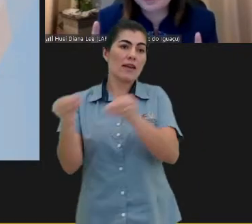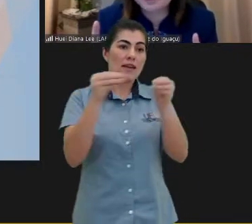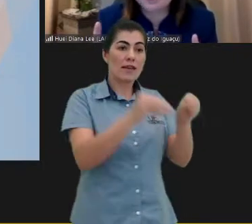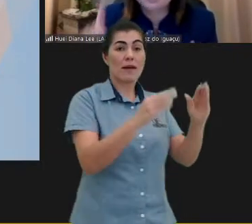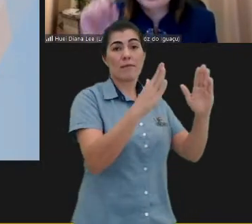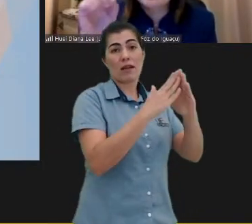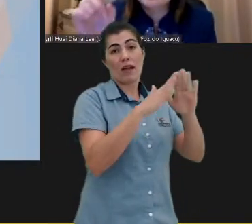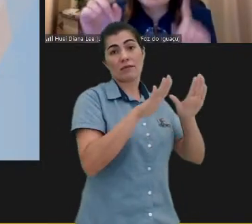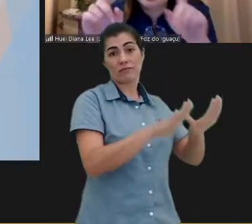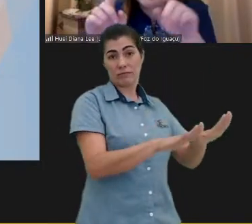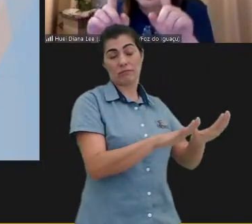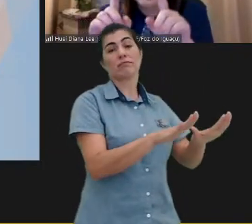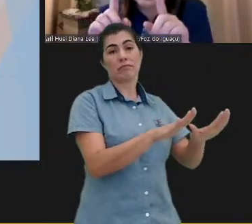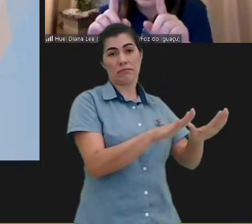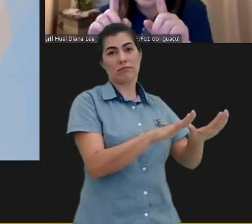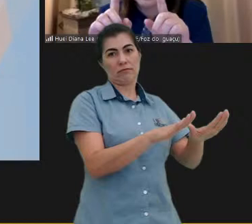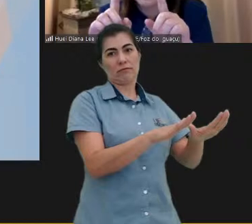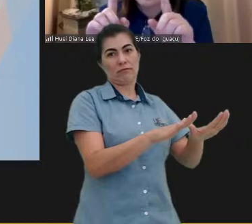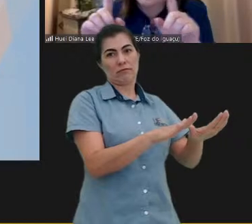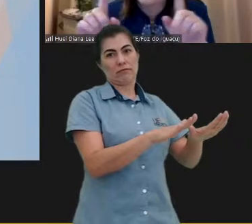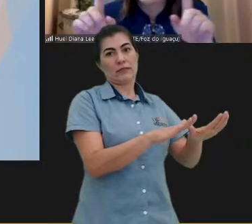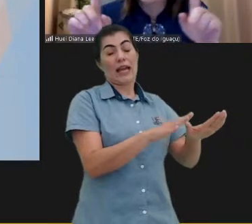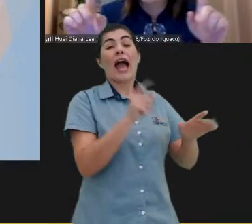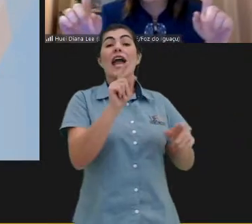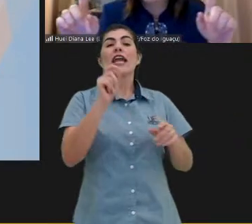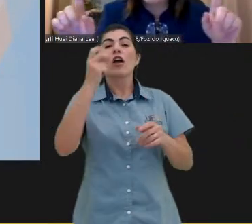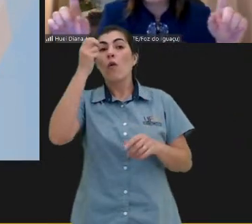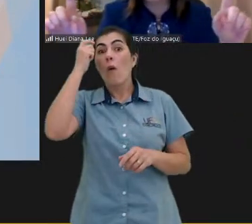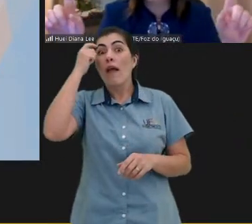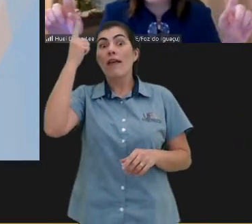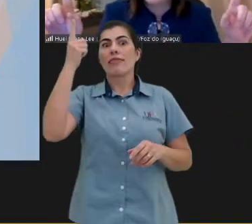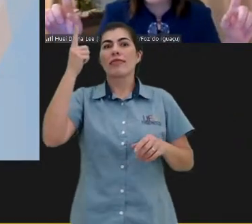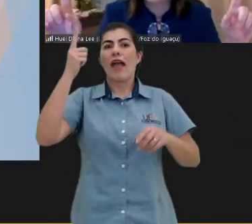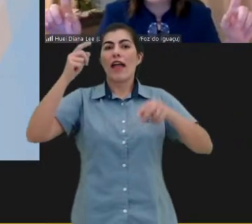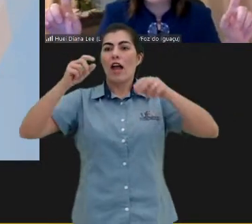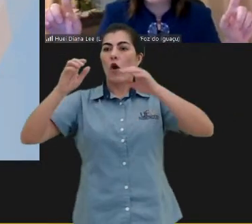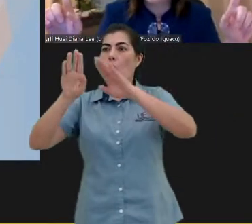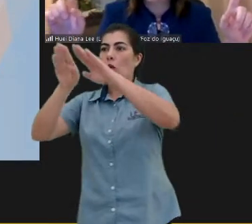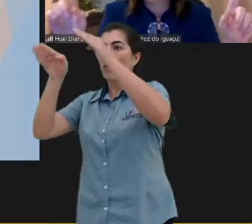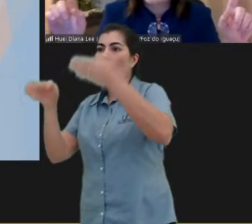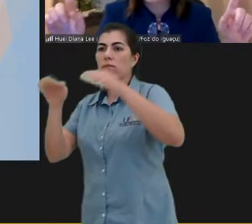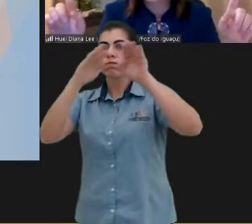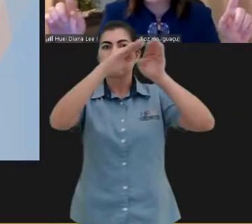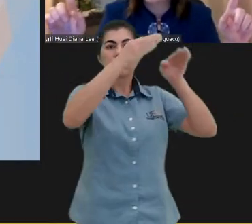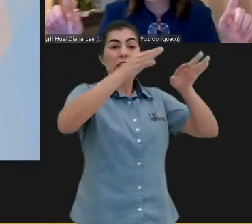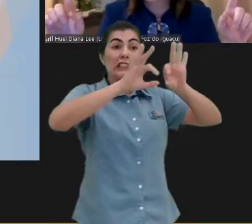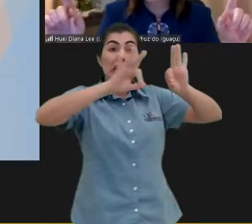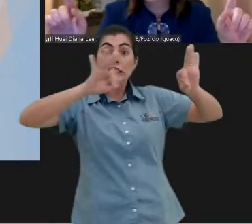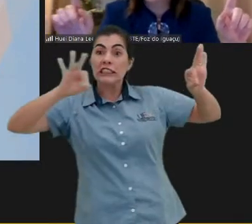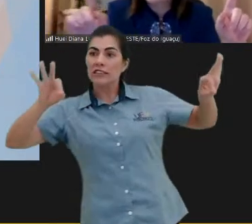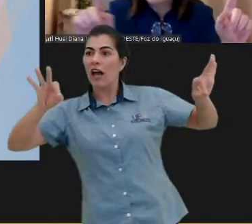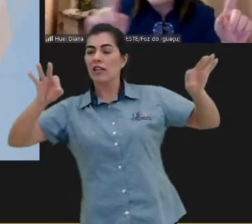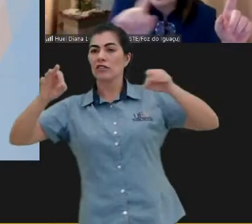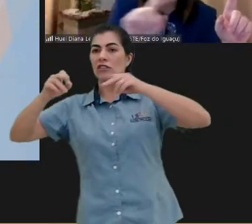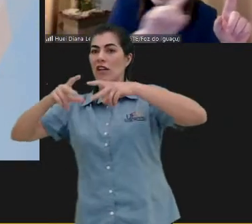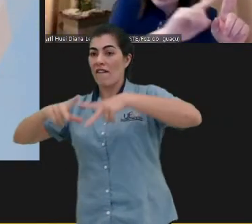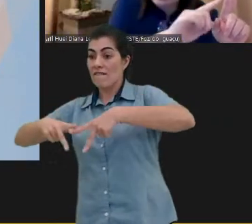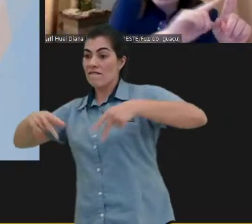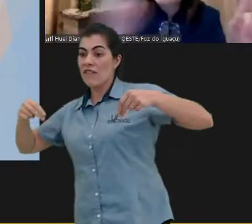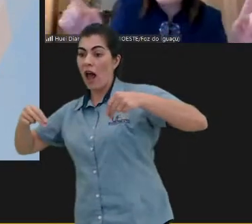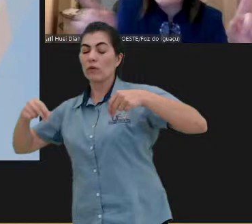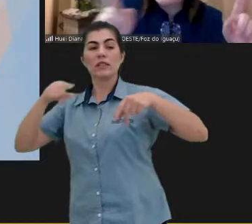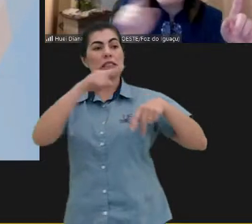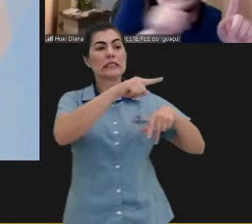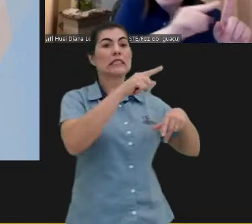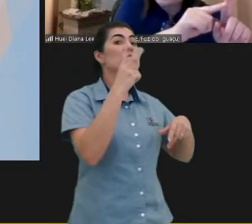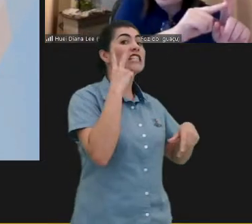não colocou cerveja e fraldas juntos. Colocou bem distantes, para que o consumidor andasse o mercado todo